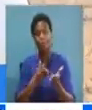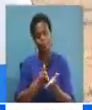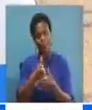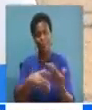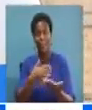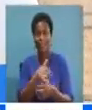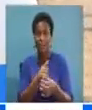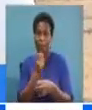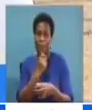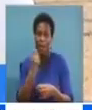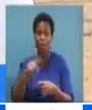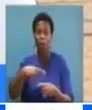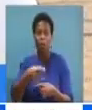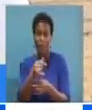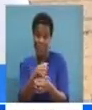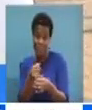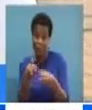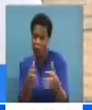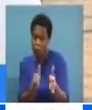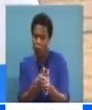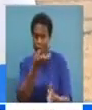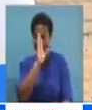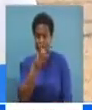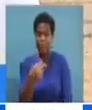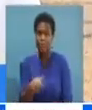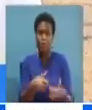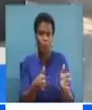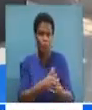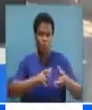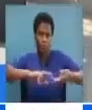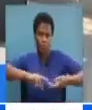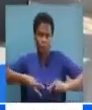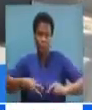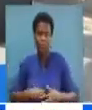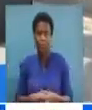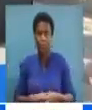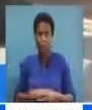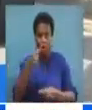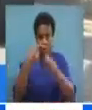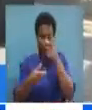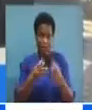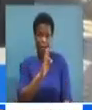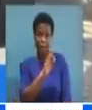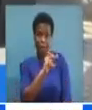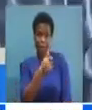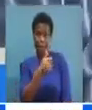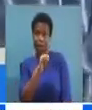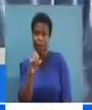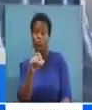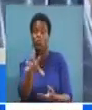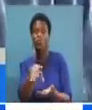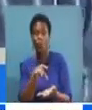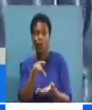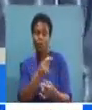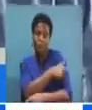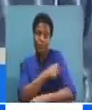outras ilhas, já estamos em todas as ilhas e praticamente em todos os municípios. A população escolheu Fábio para os representar. O adolescente